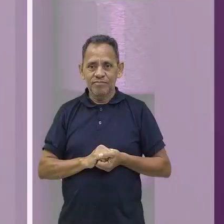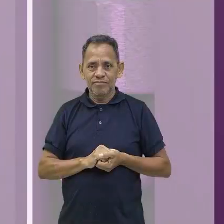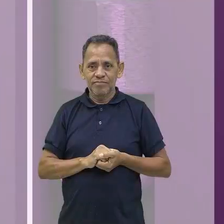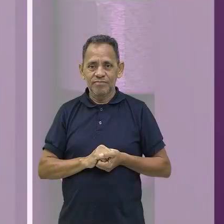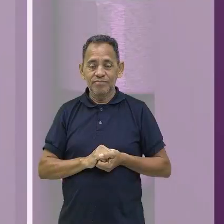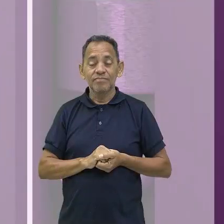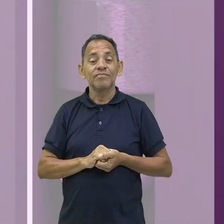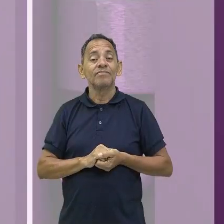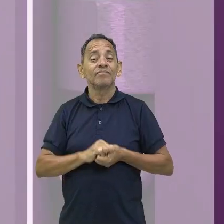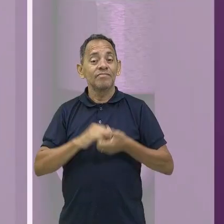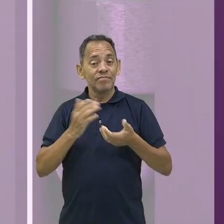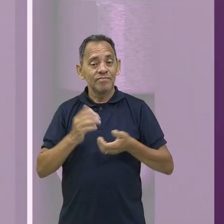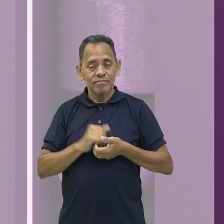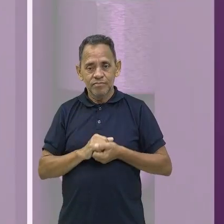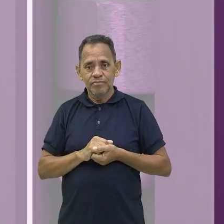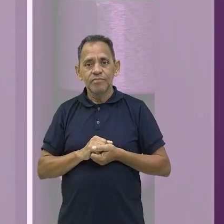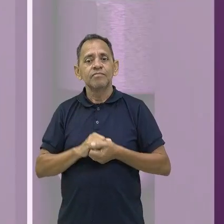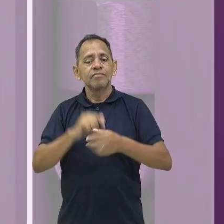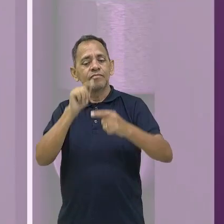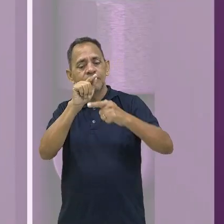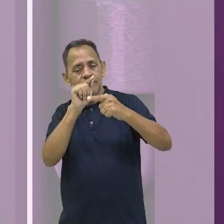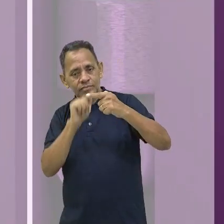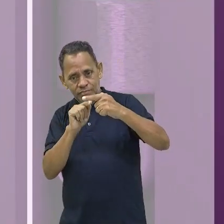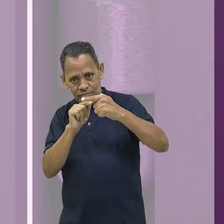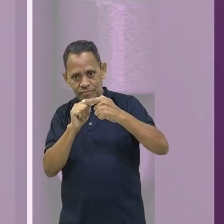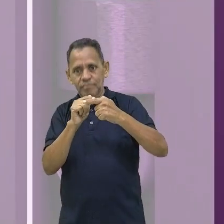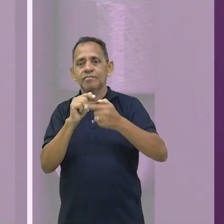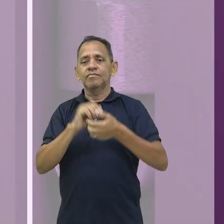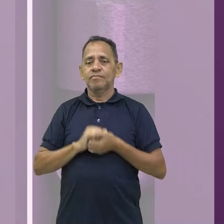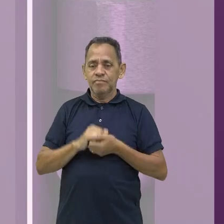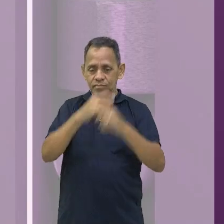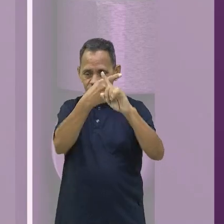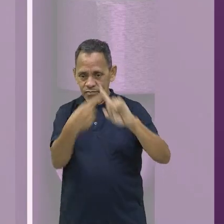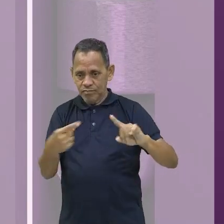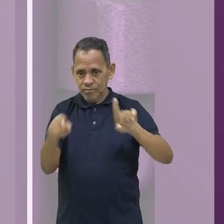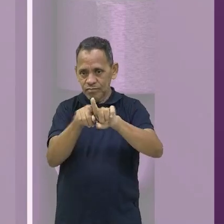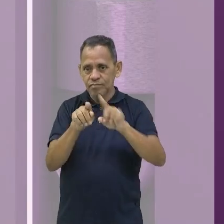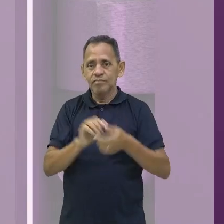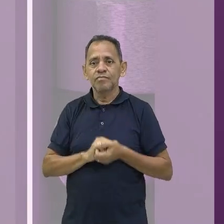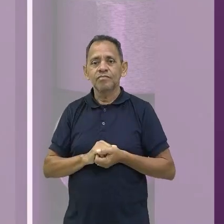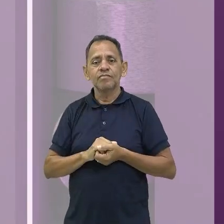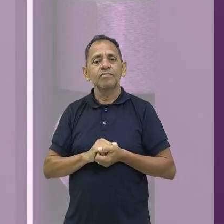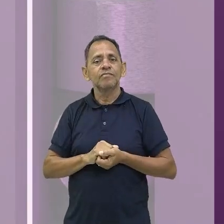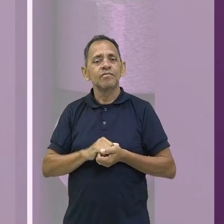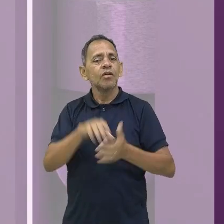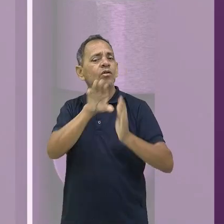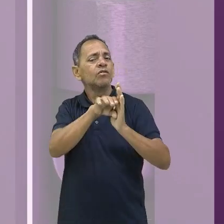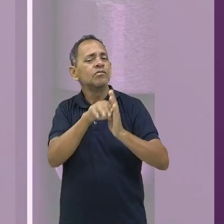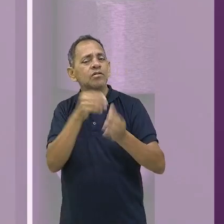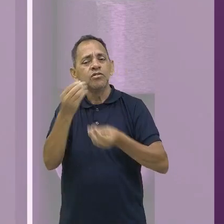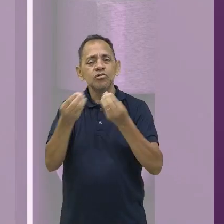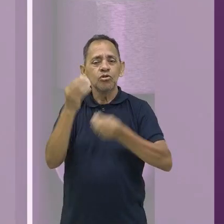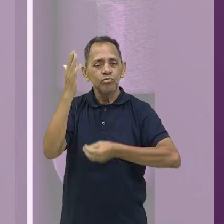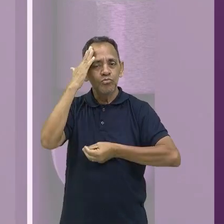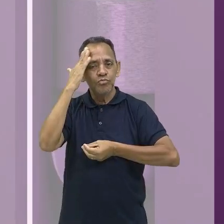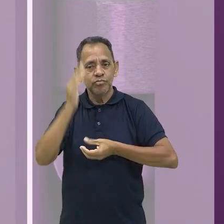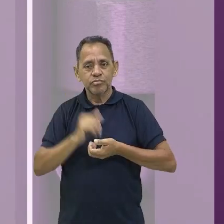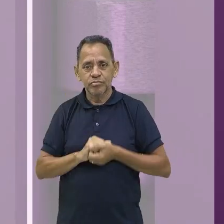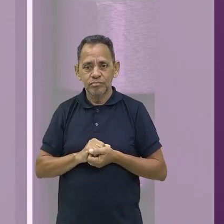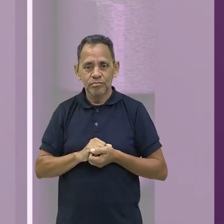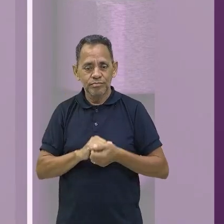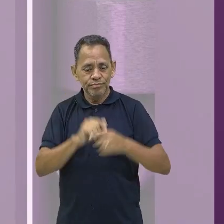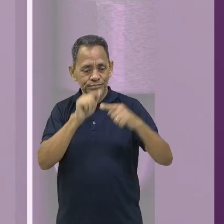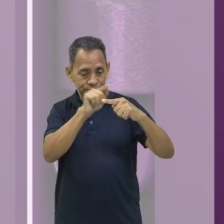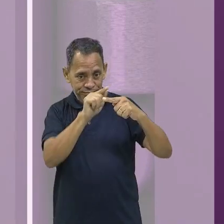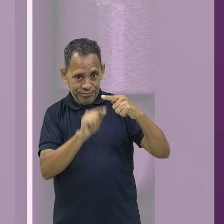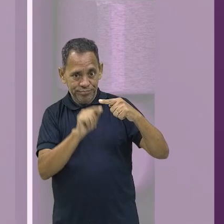Muito bem, pessoal. Então, razão e proporção, né? Vamos entender em linhas gerais o que é uma razão e o que é uma proporção. A razão nada